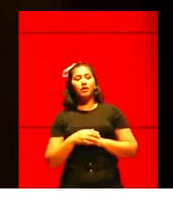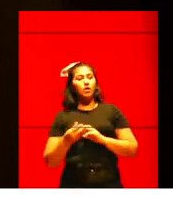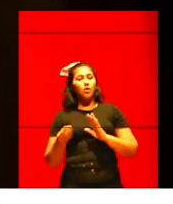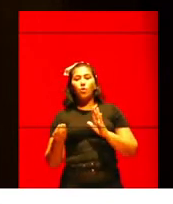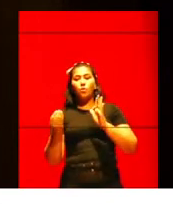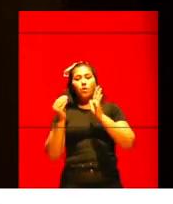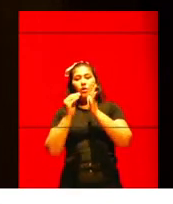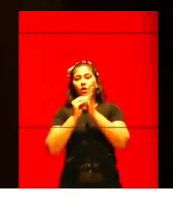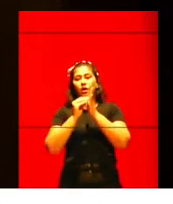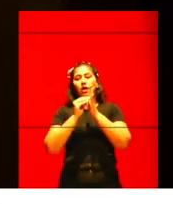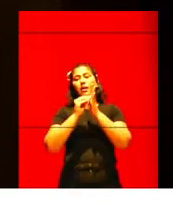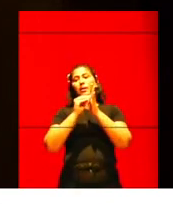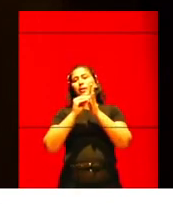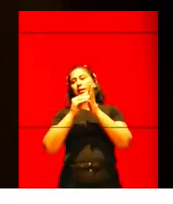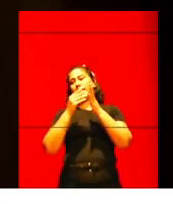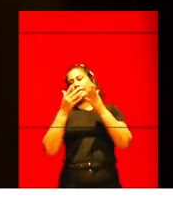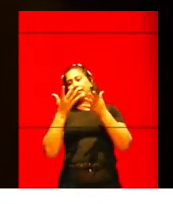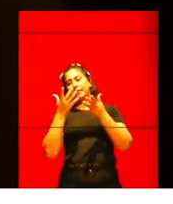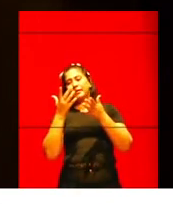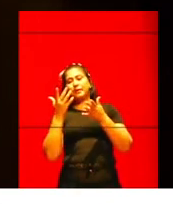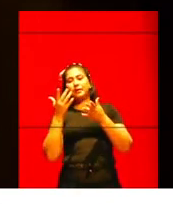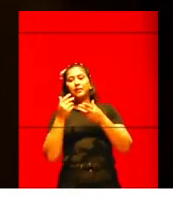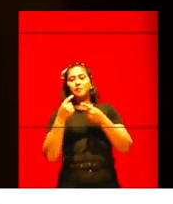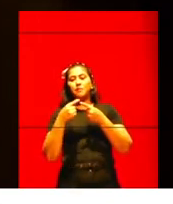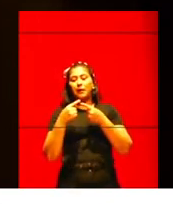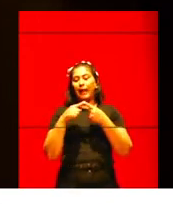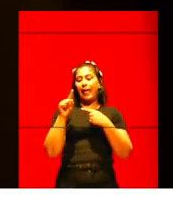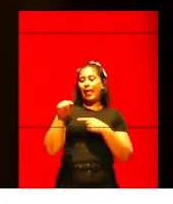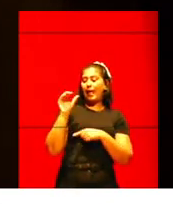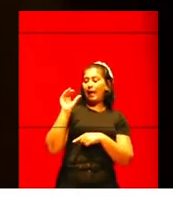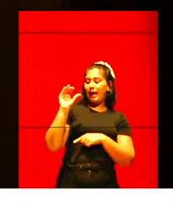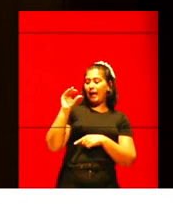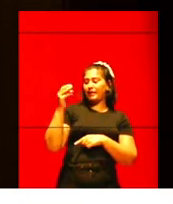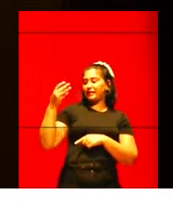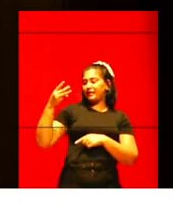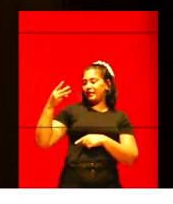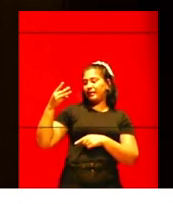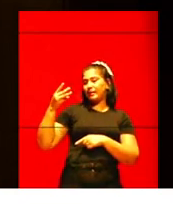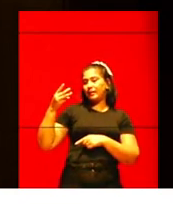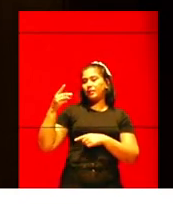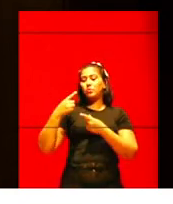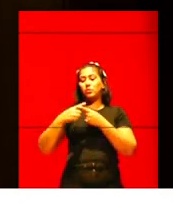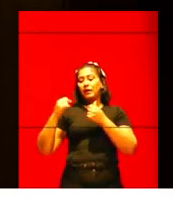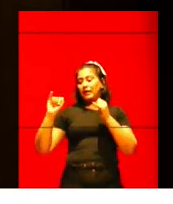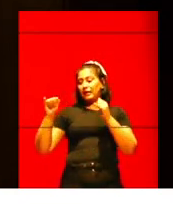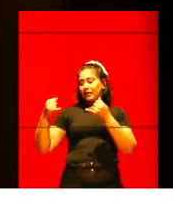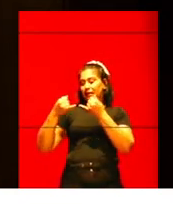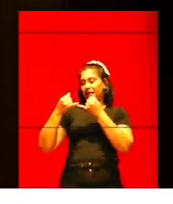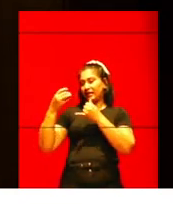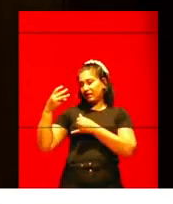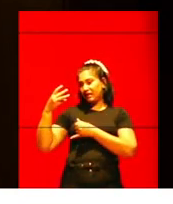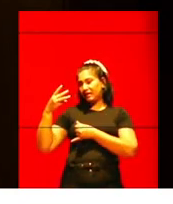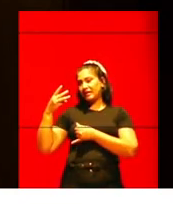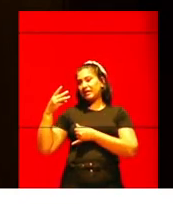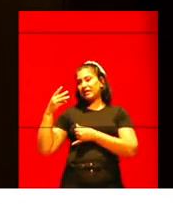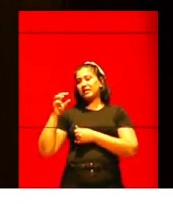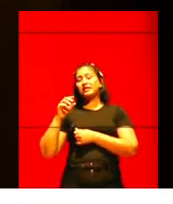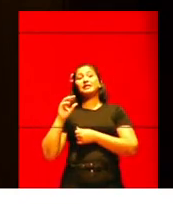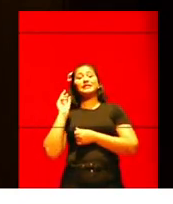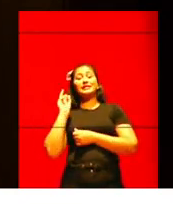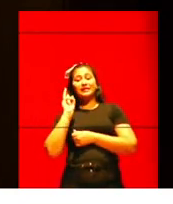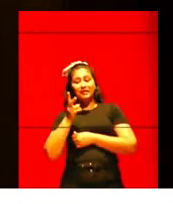as triplas ali... Dizendo que vai ser um carbono terciário, porque ele está fazendo 3 ligações, não. Porque o carbono vai sempre